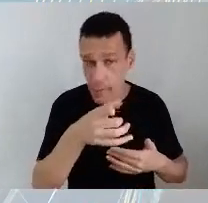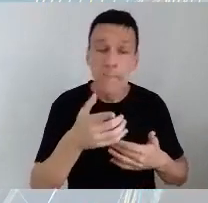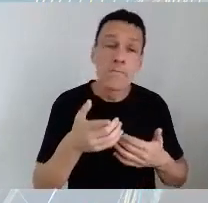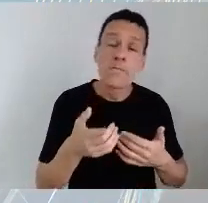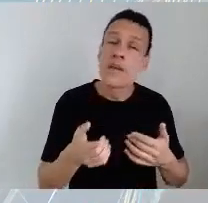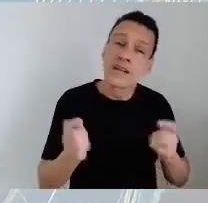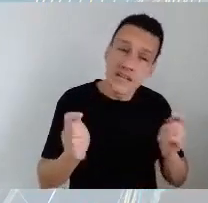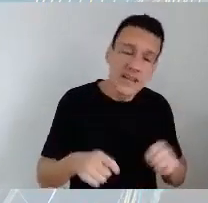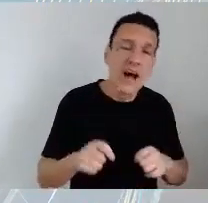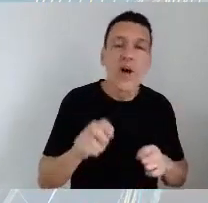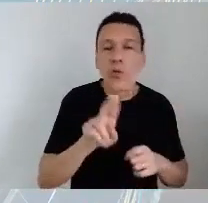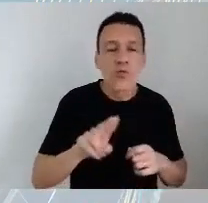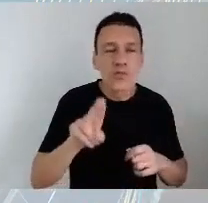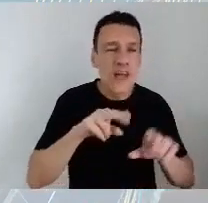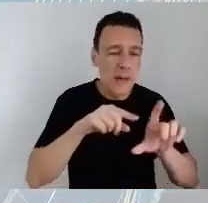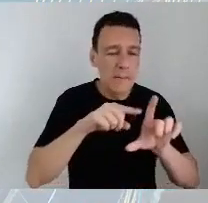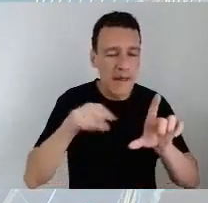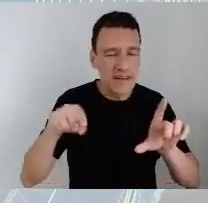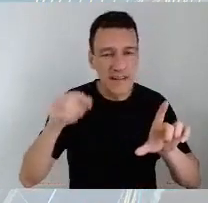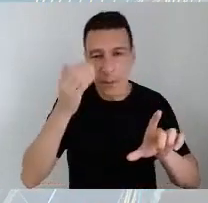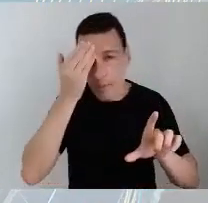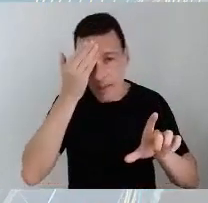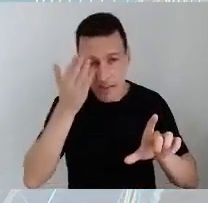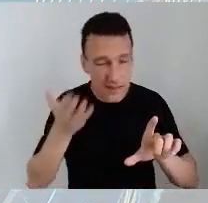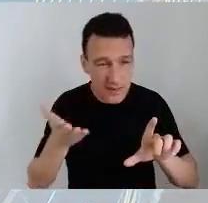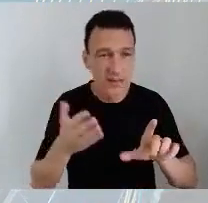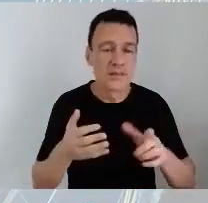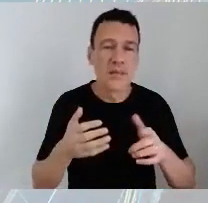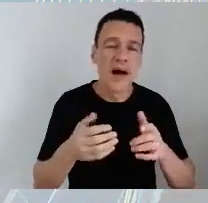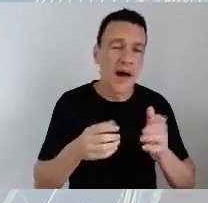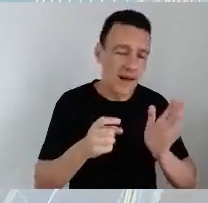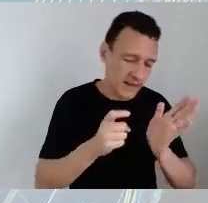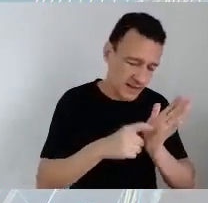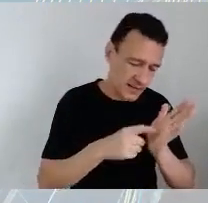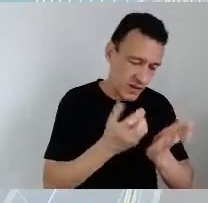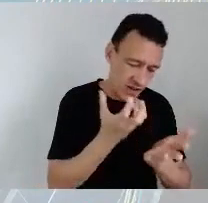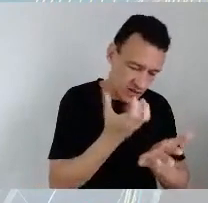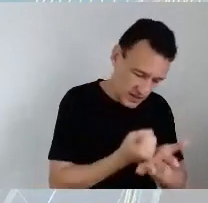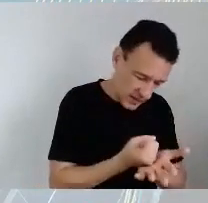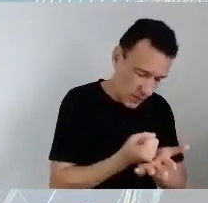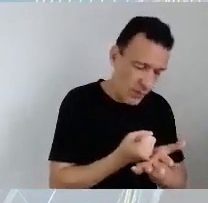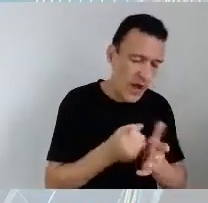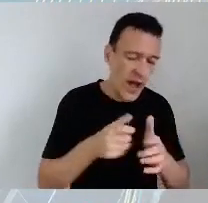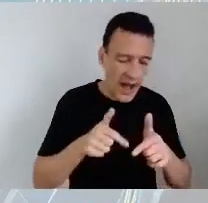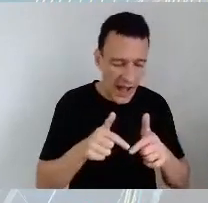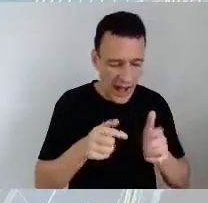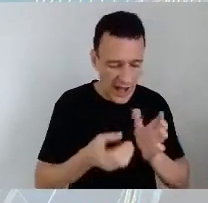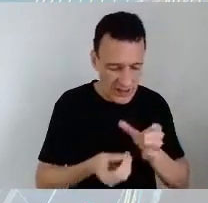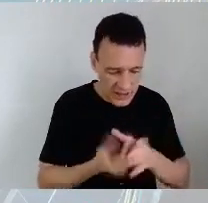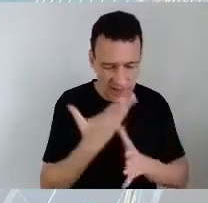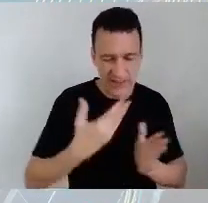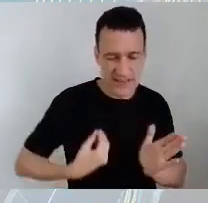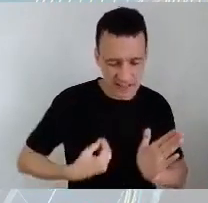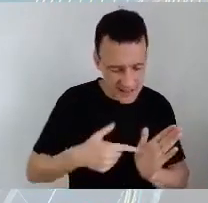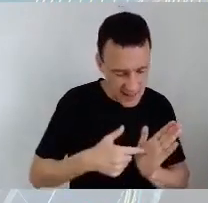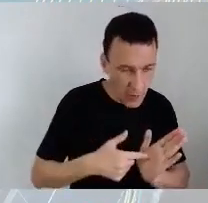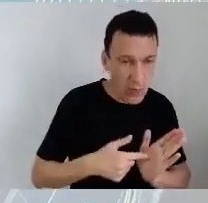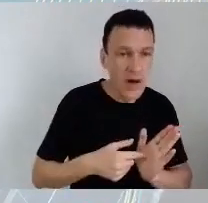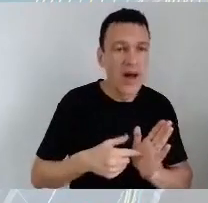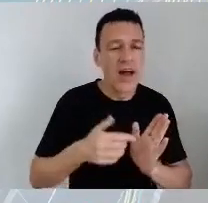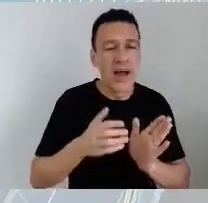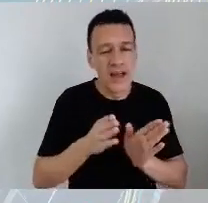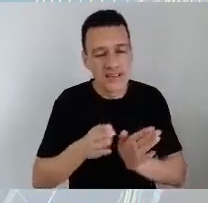piratas, passando pela aquisição, ativação, a receita, a retenção e a indicação. A indicação seria o